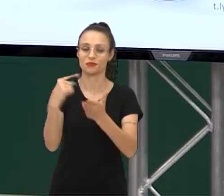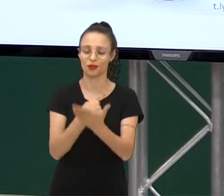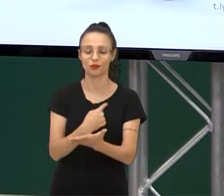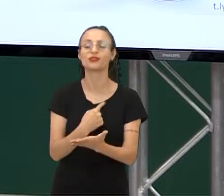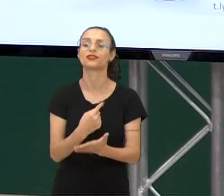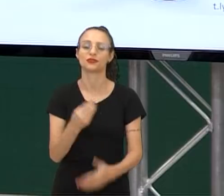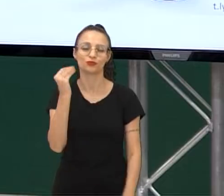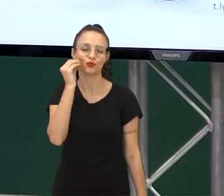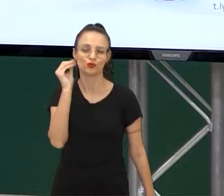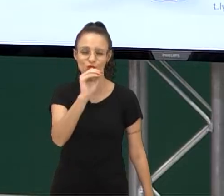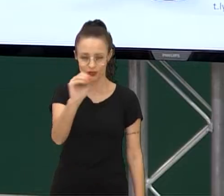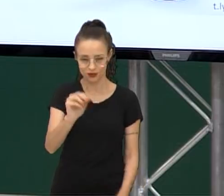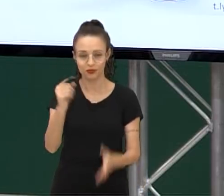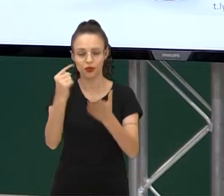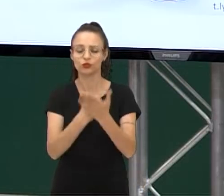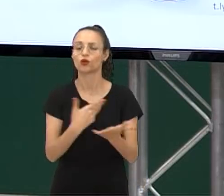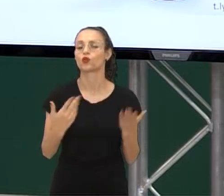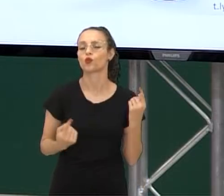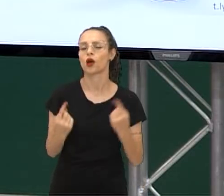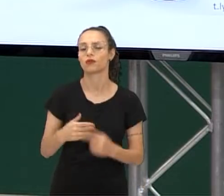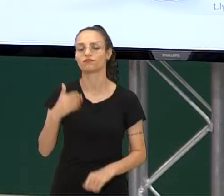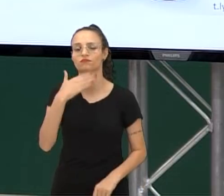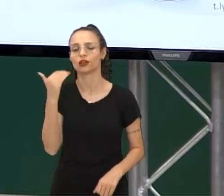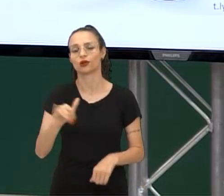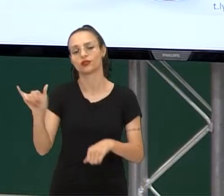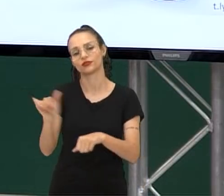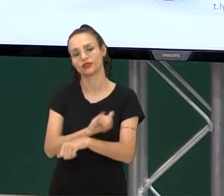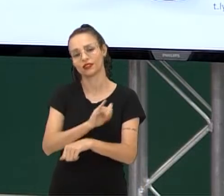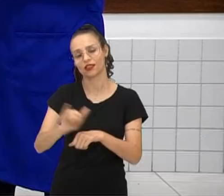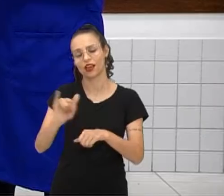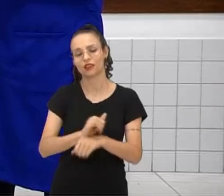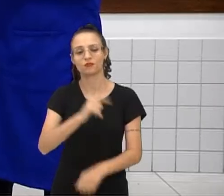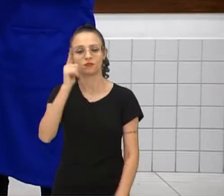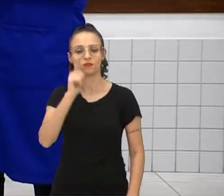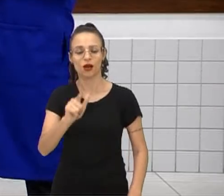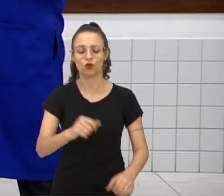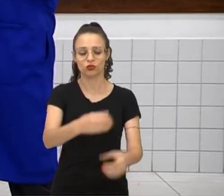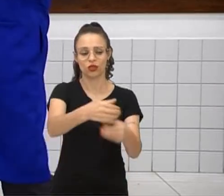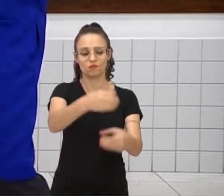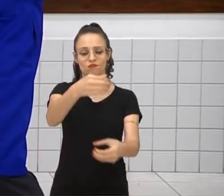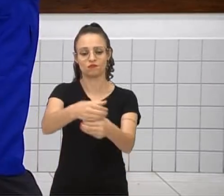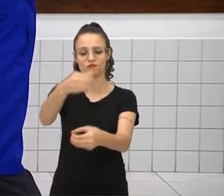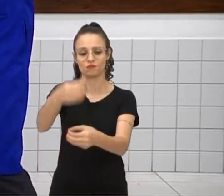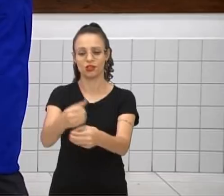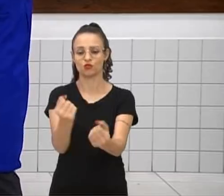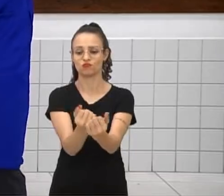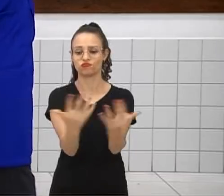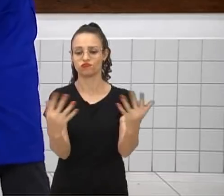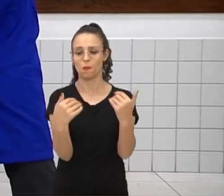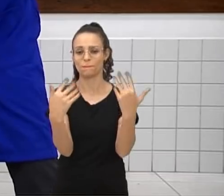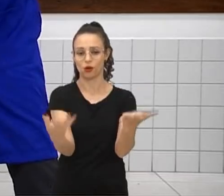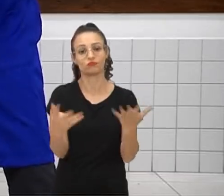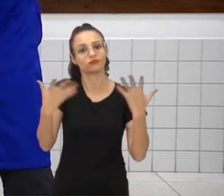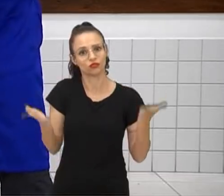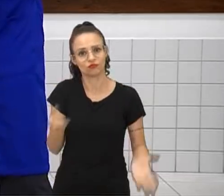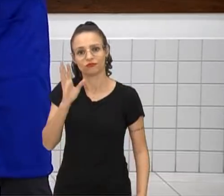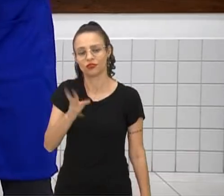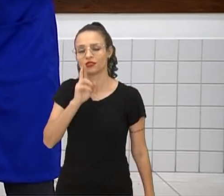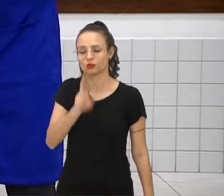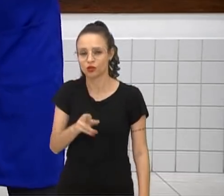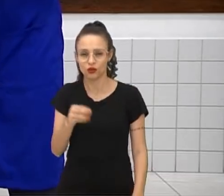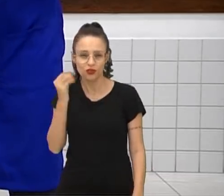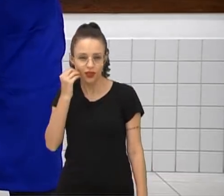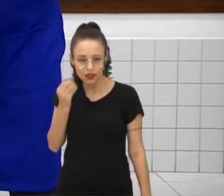e pergunta: qual é a melhor estratégia, então, para derrubar os pinos, professor? Bom, você já respondeu, né? É tentar